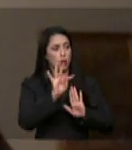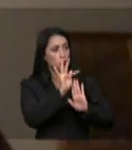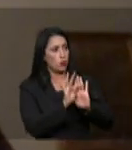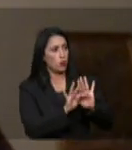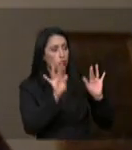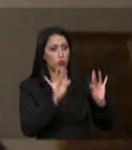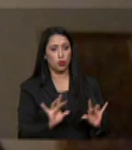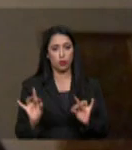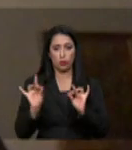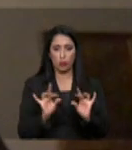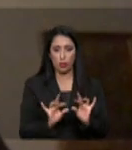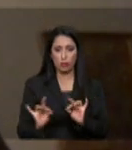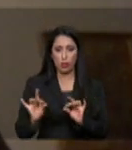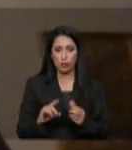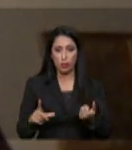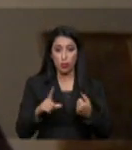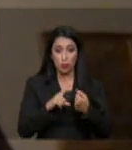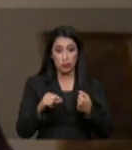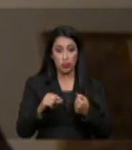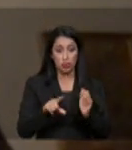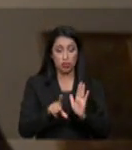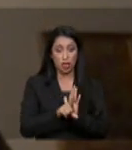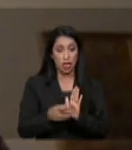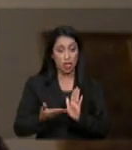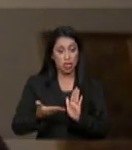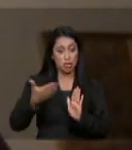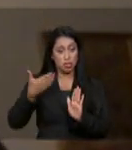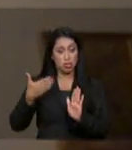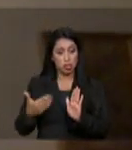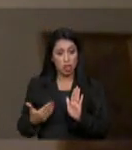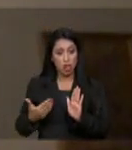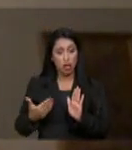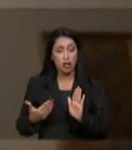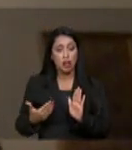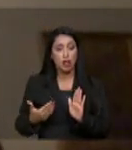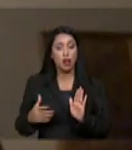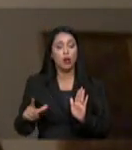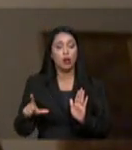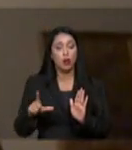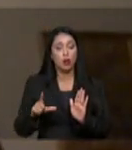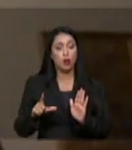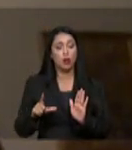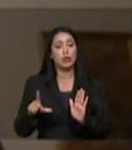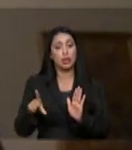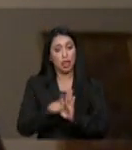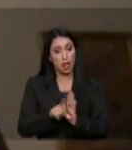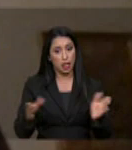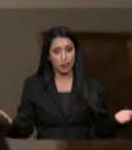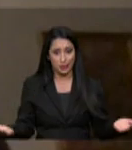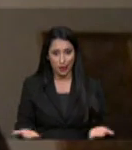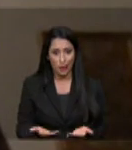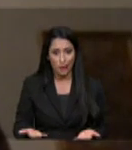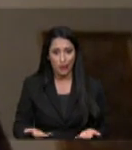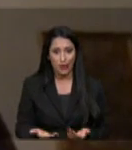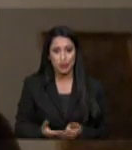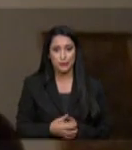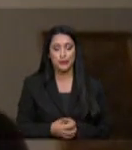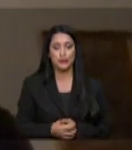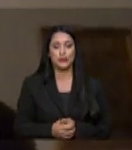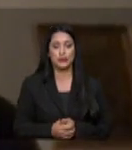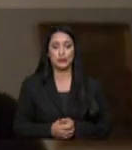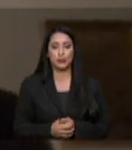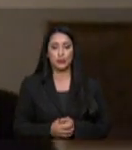transcrevo os dispositivos da Lei antiga com e também da Lei atual